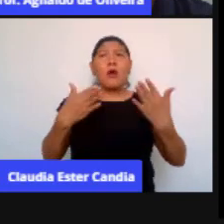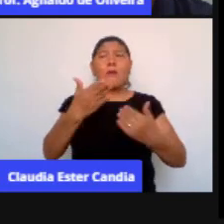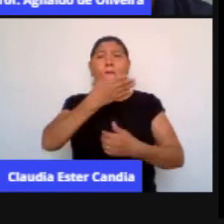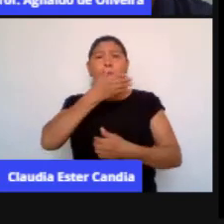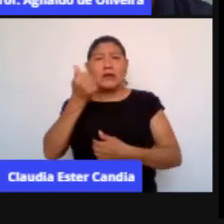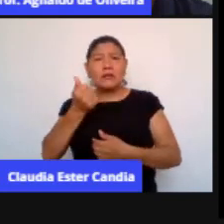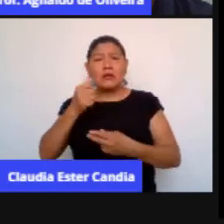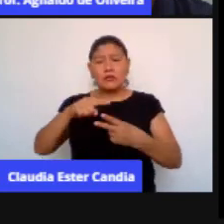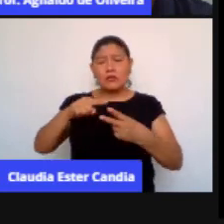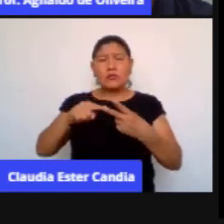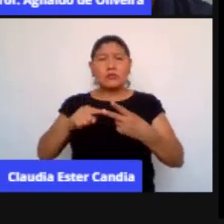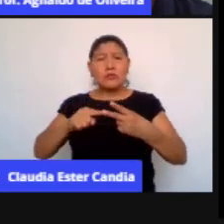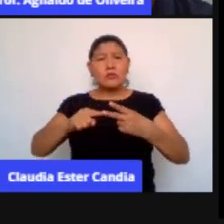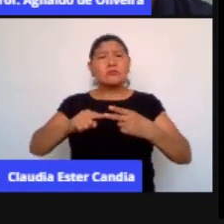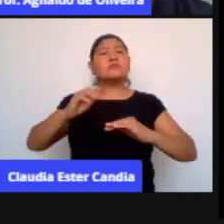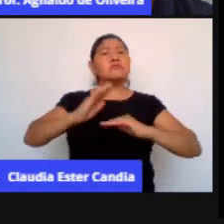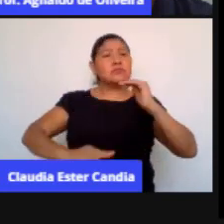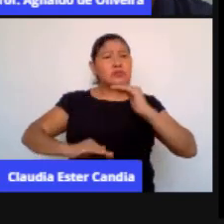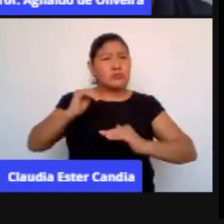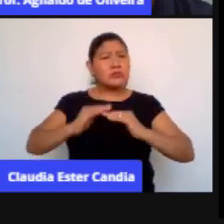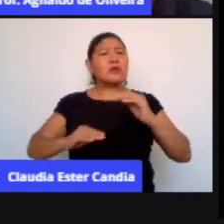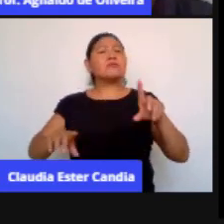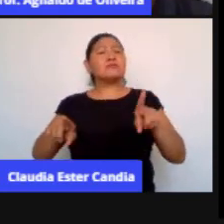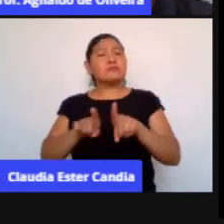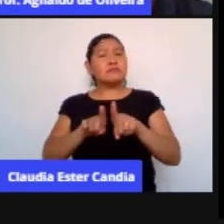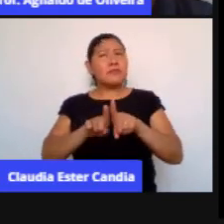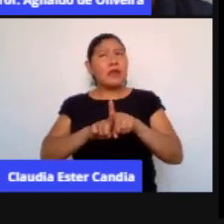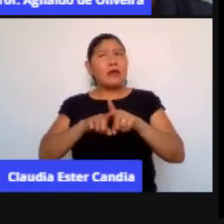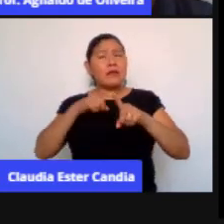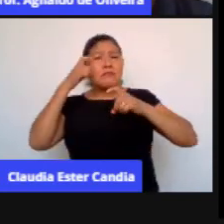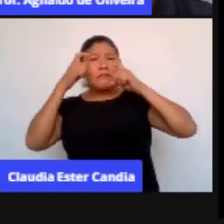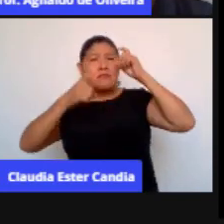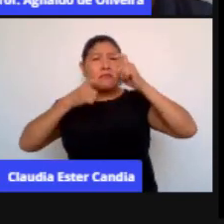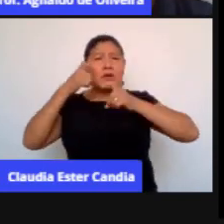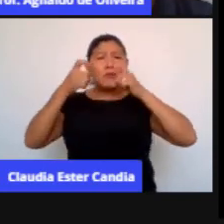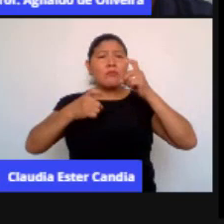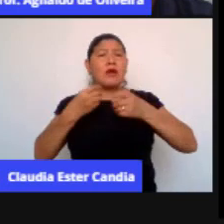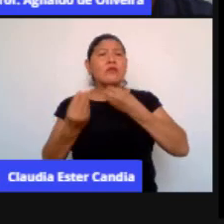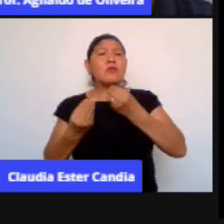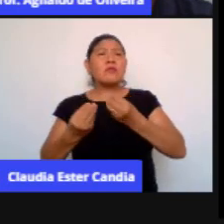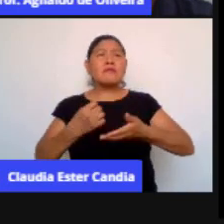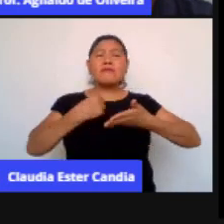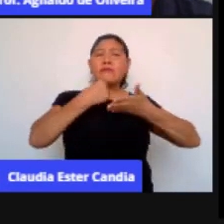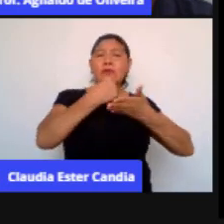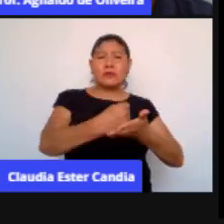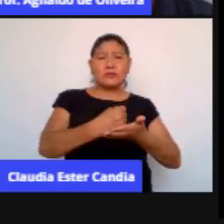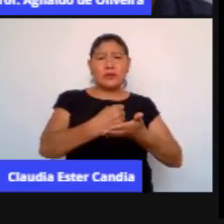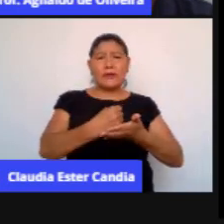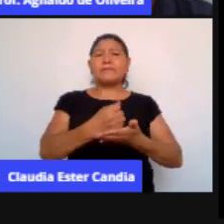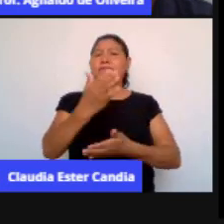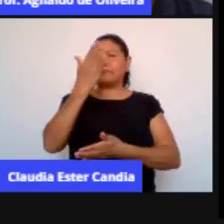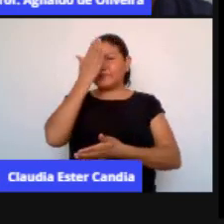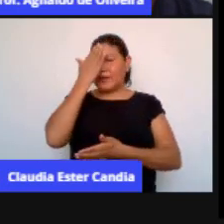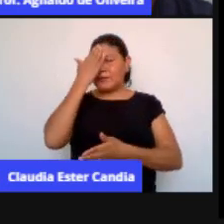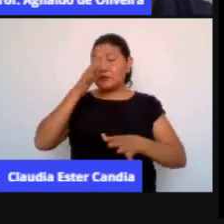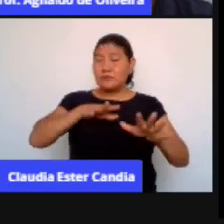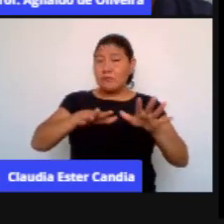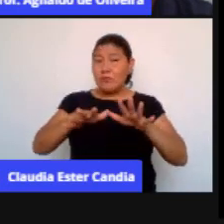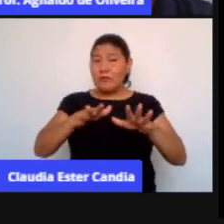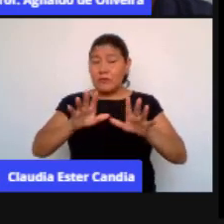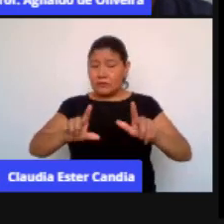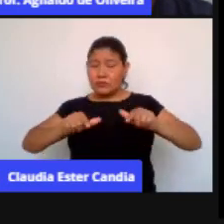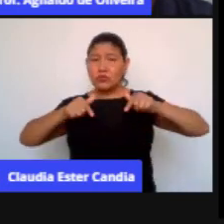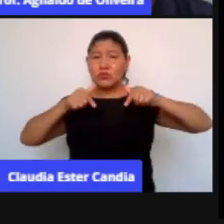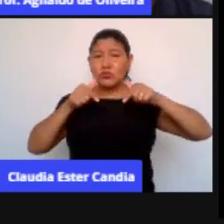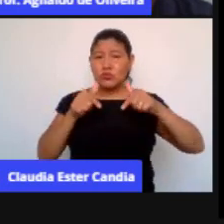também tenho, então o Arildo também tem, o Arildo tem os três filhos dele, então a gente consegue entender um pouco esse movimento, Mas a gente sabe que Campo Grande é